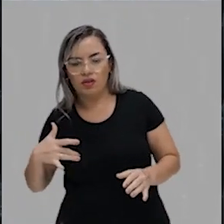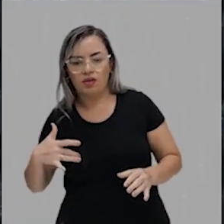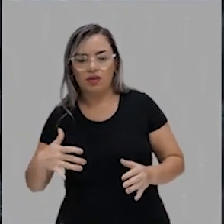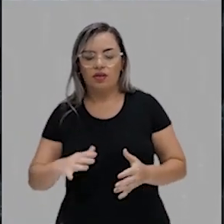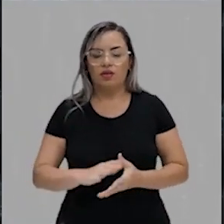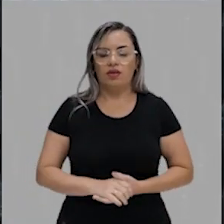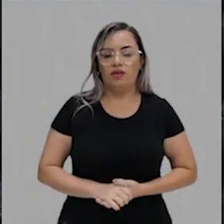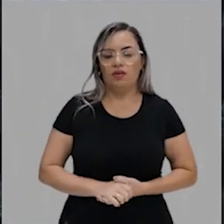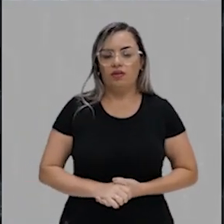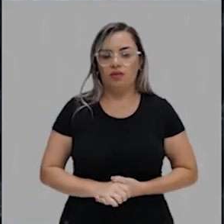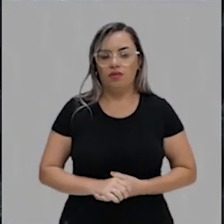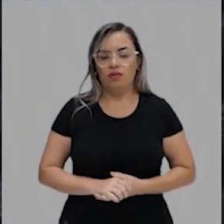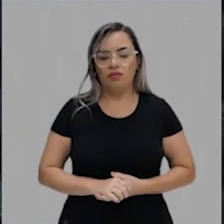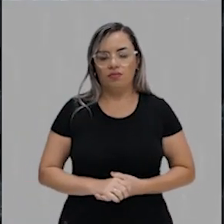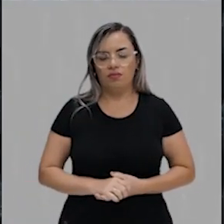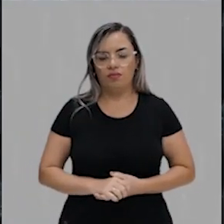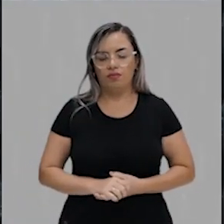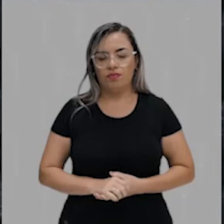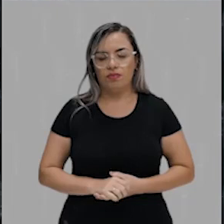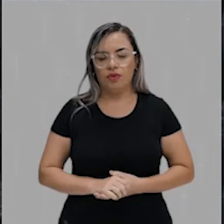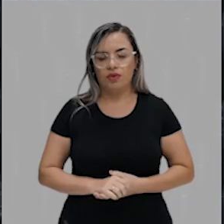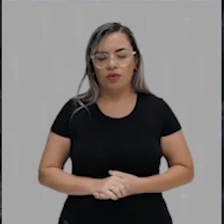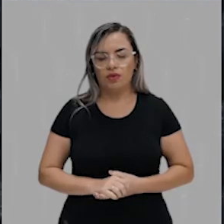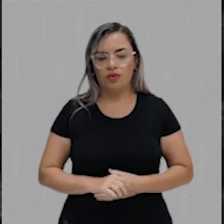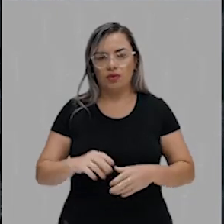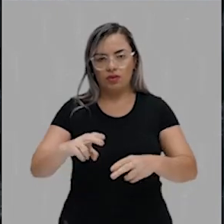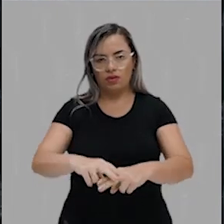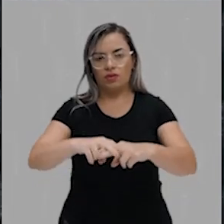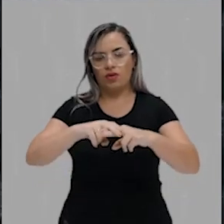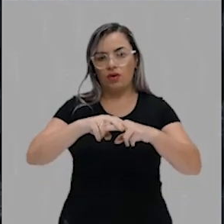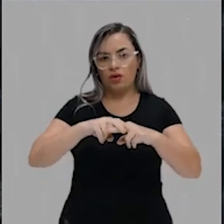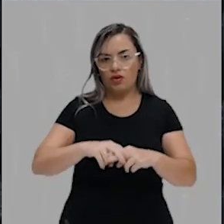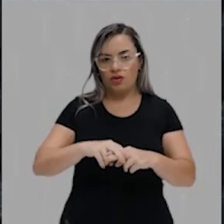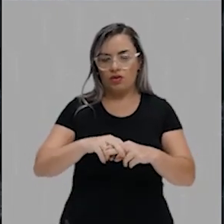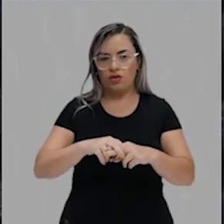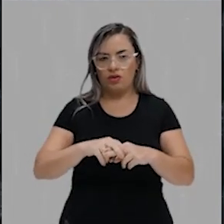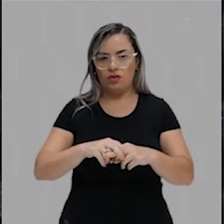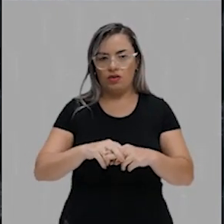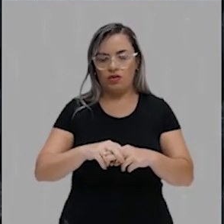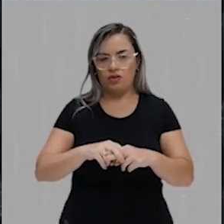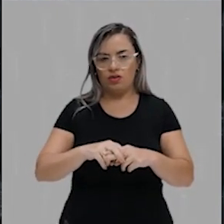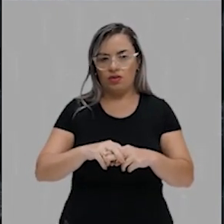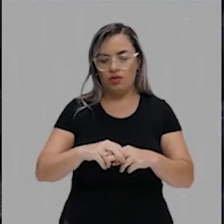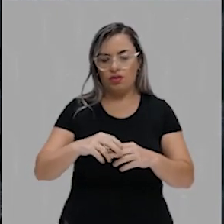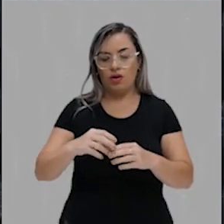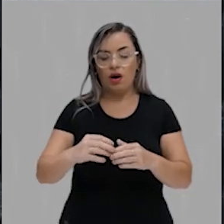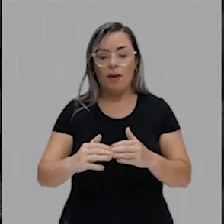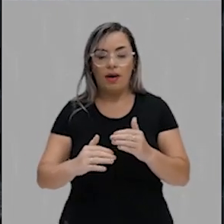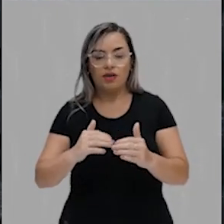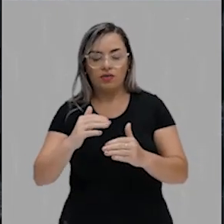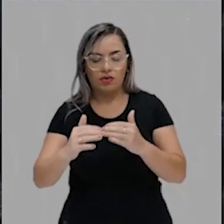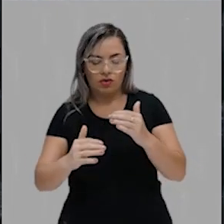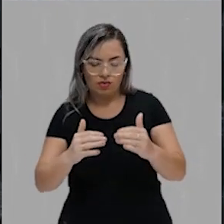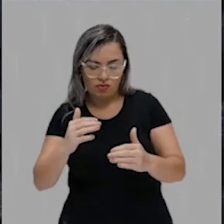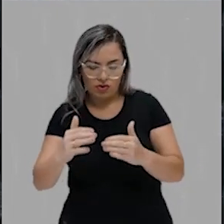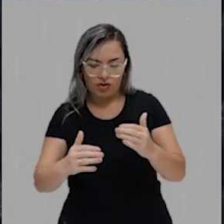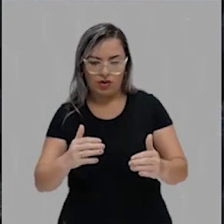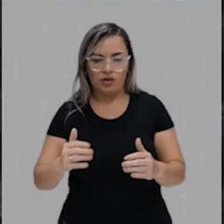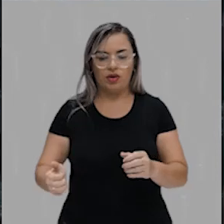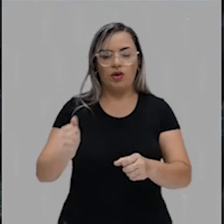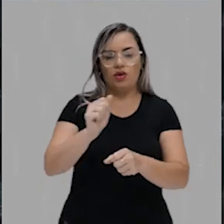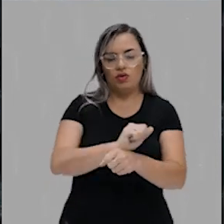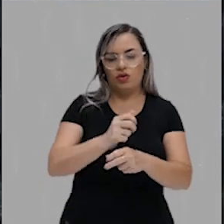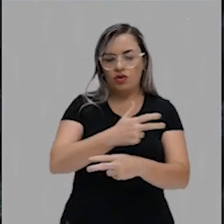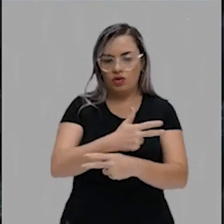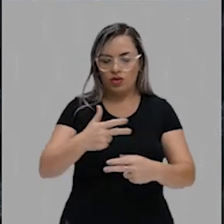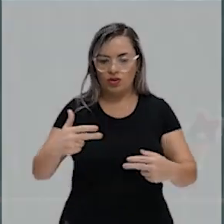um dos requisitos para a fabricação dos veículos é que se adicione no escapamento do veículo um catalisador,